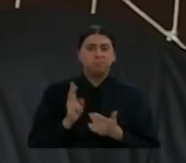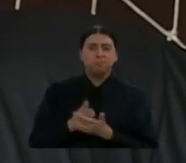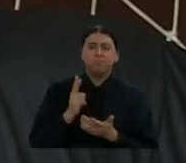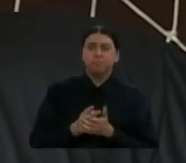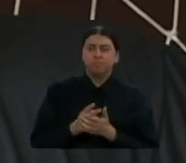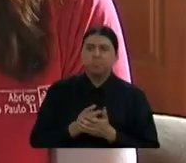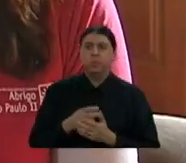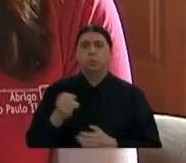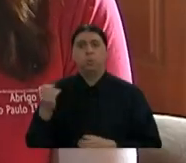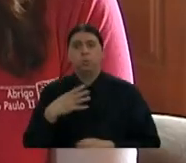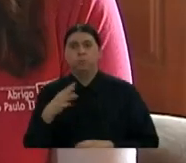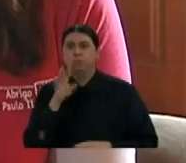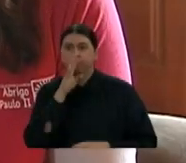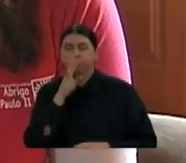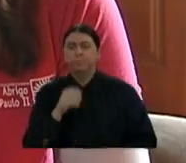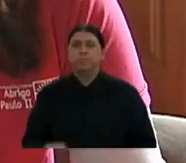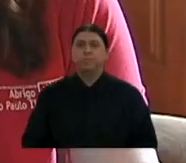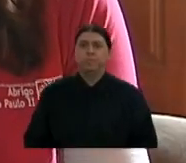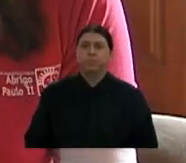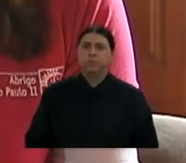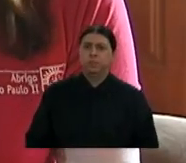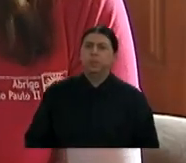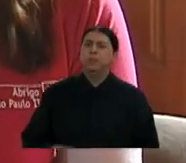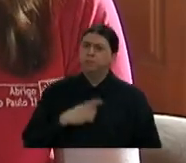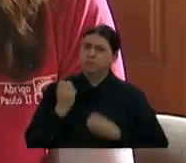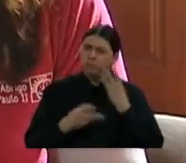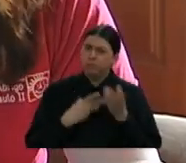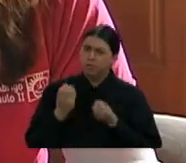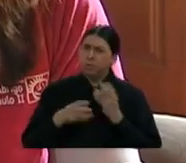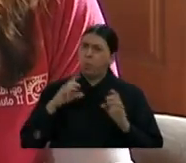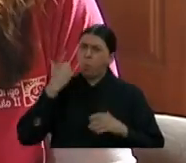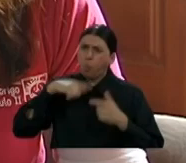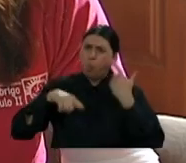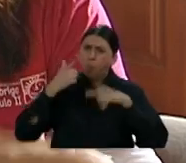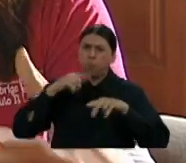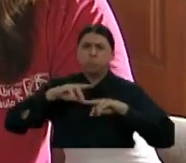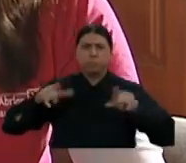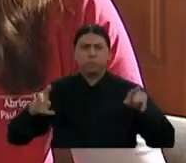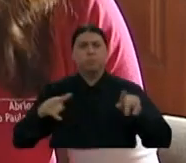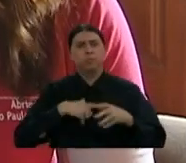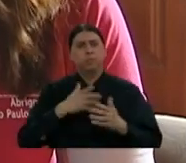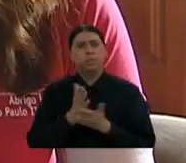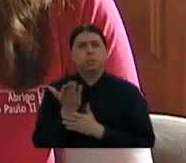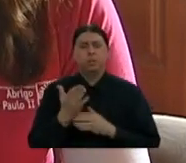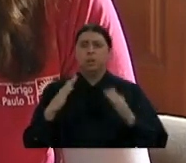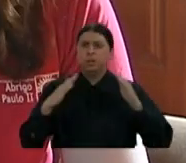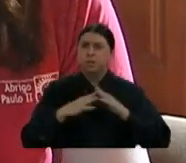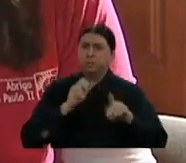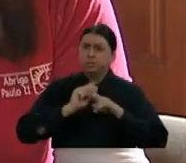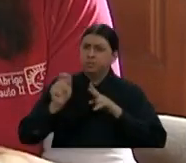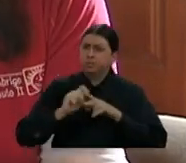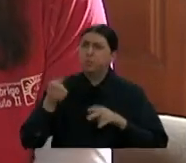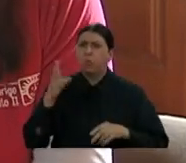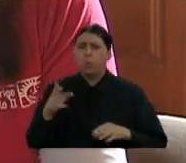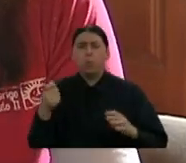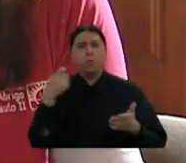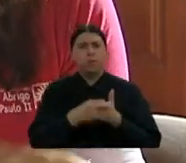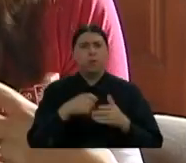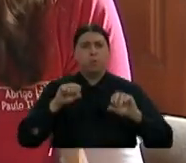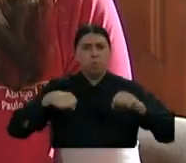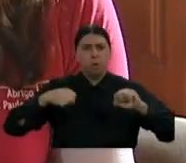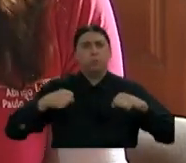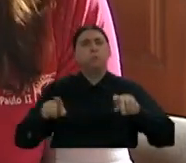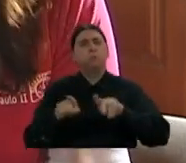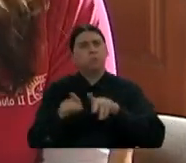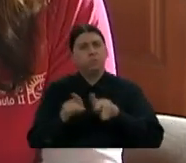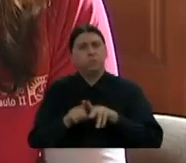tanta novidade e ele venha ver se contar as conquistas nem quando conseguiu dar entrada na primeira casa ou comprar uma moto é